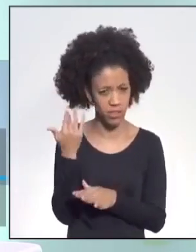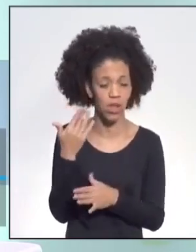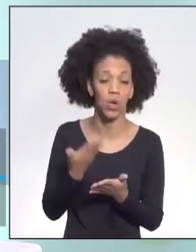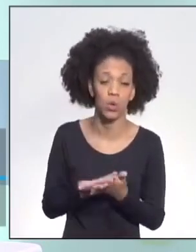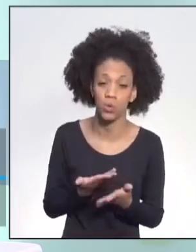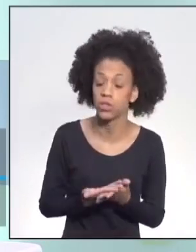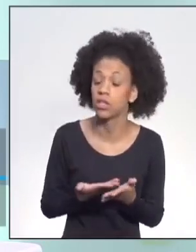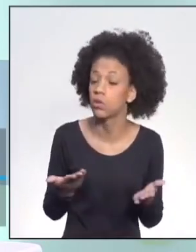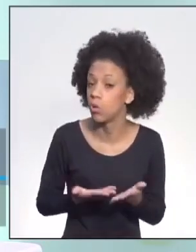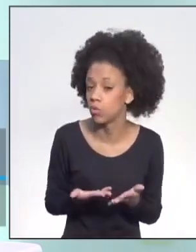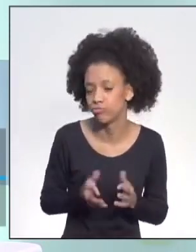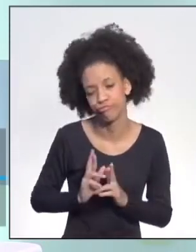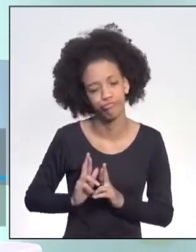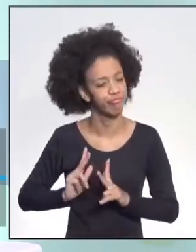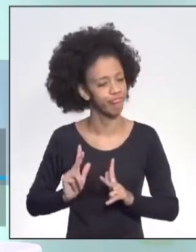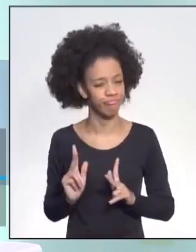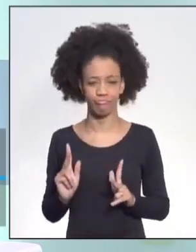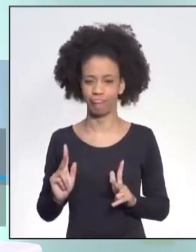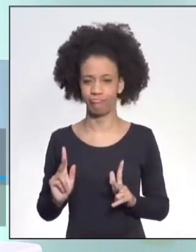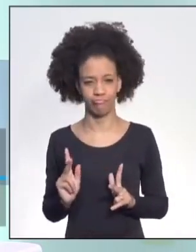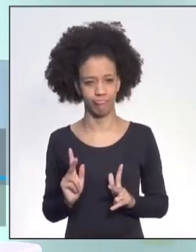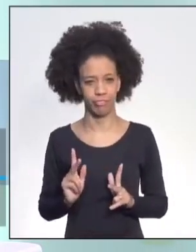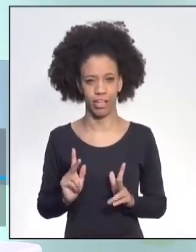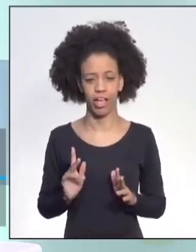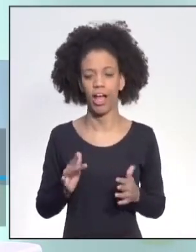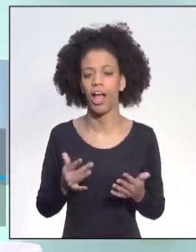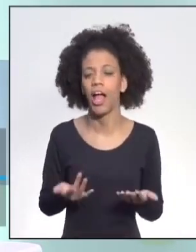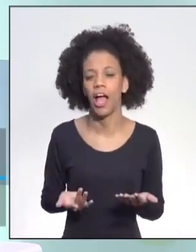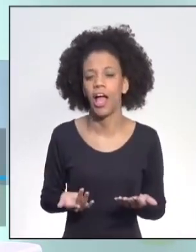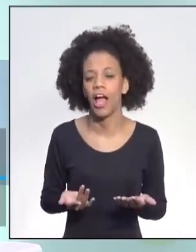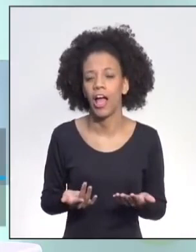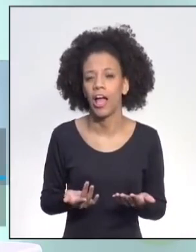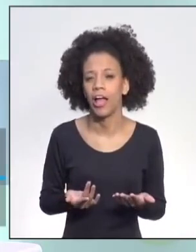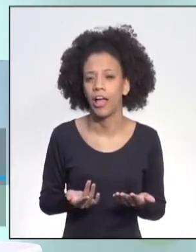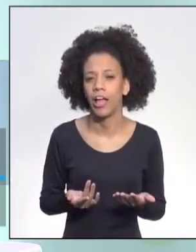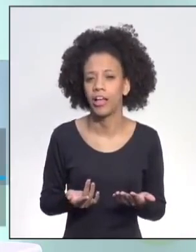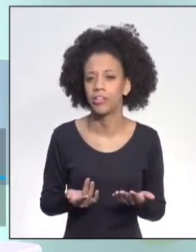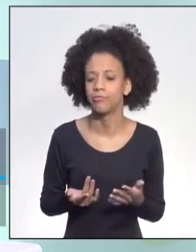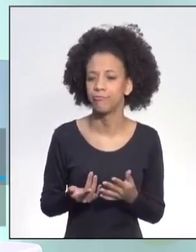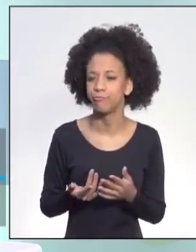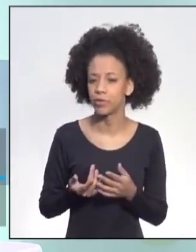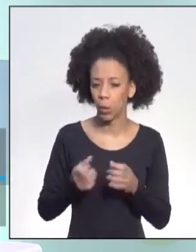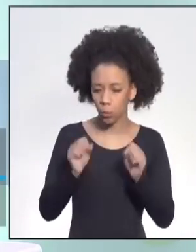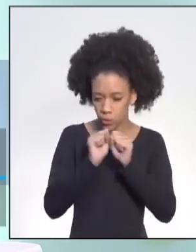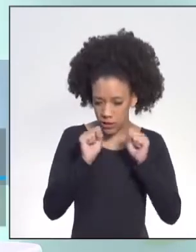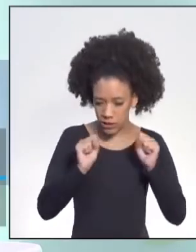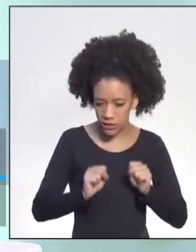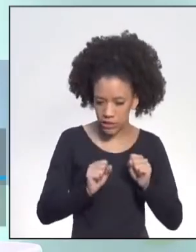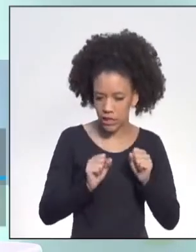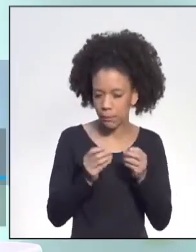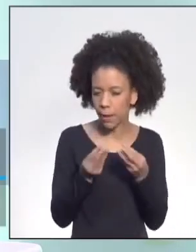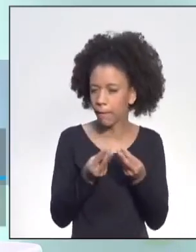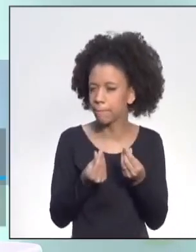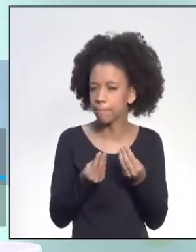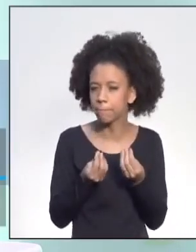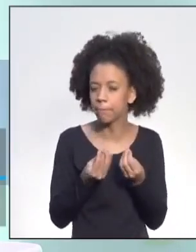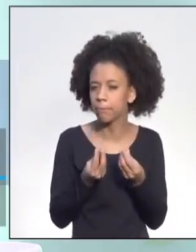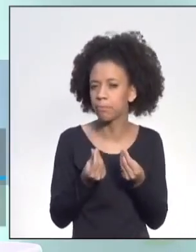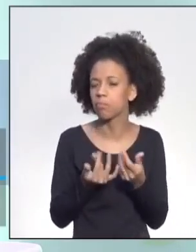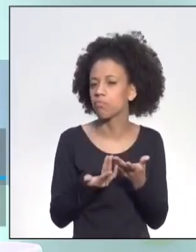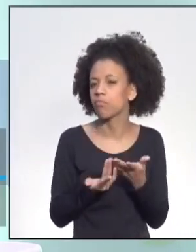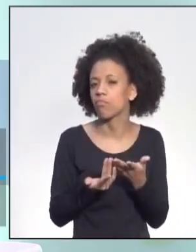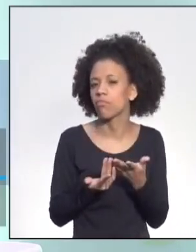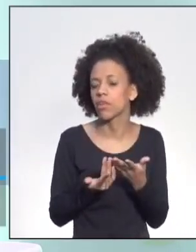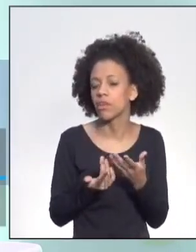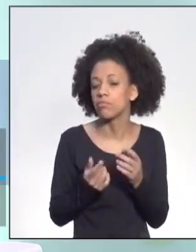hoje, não era diferente. Era tão sofisticado esse sistema de escrita que